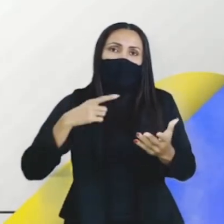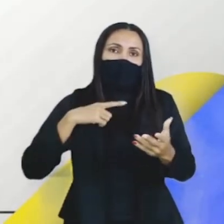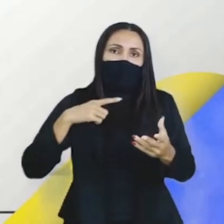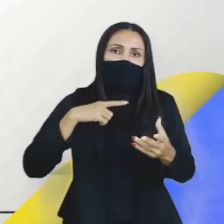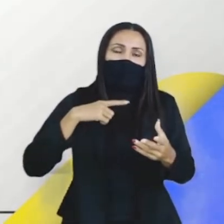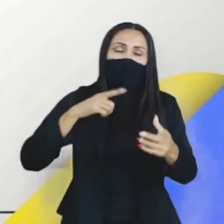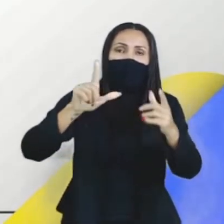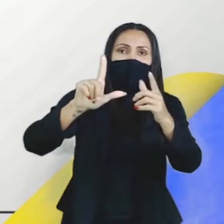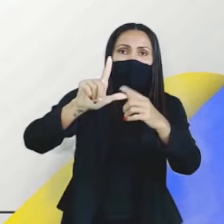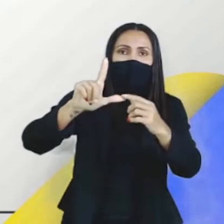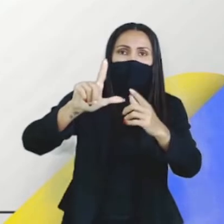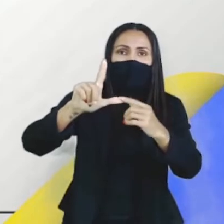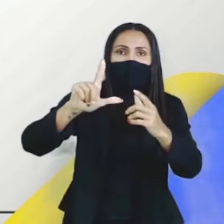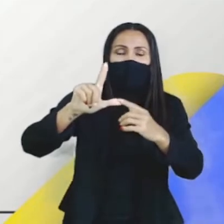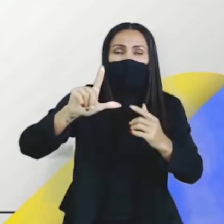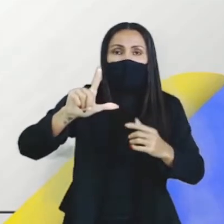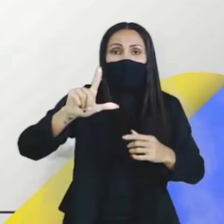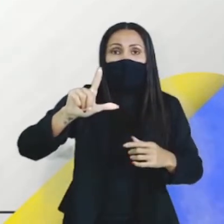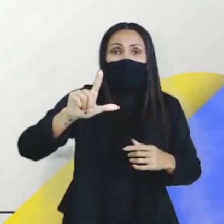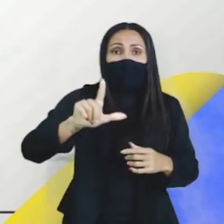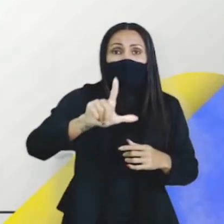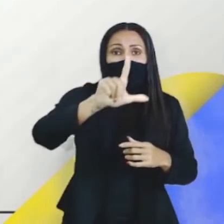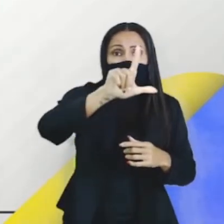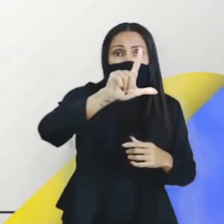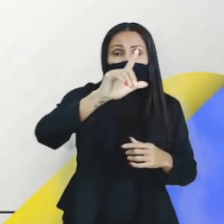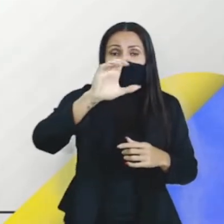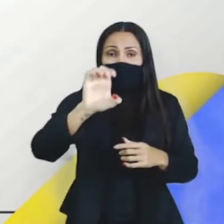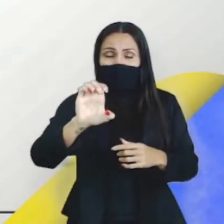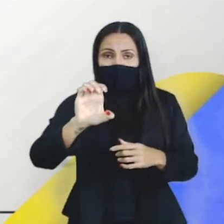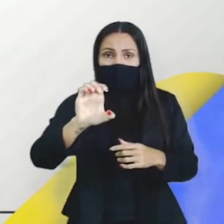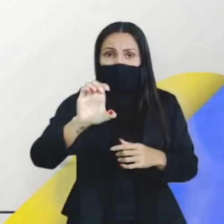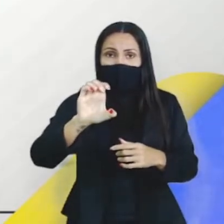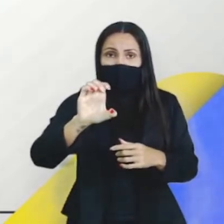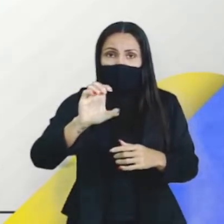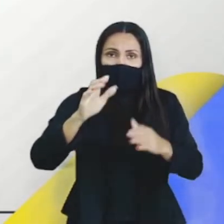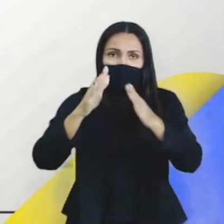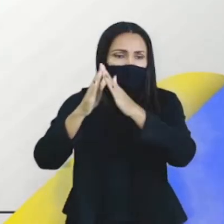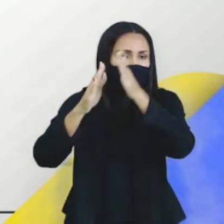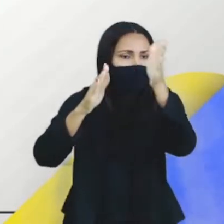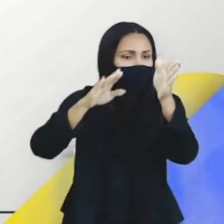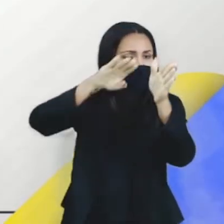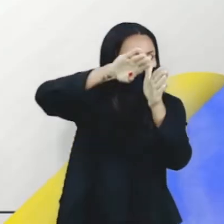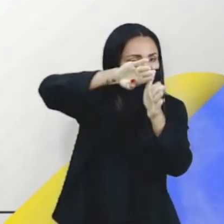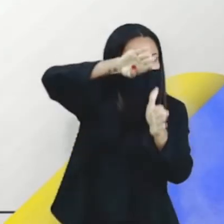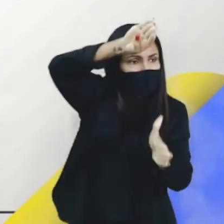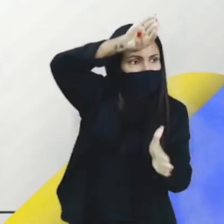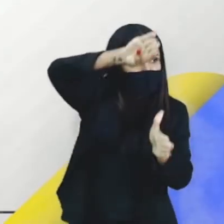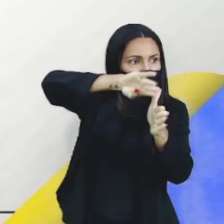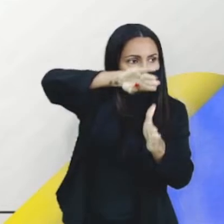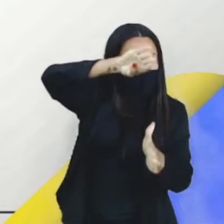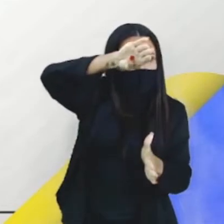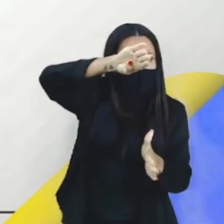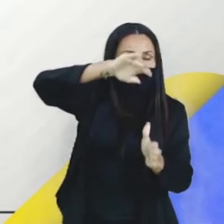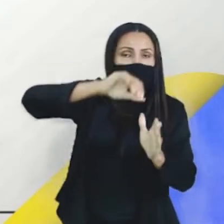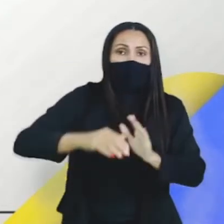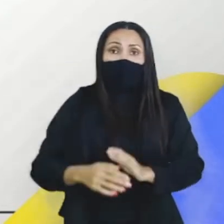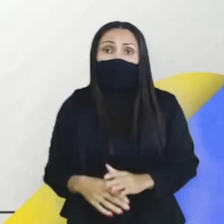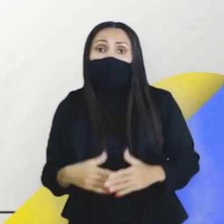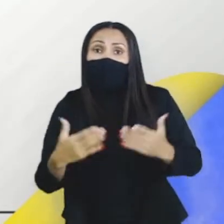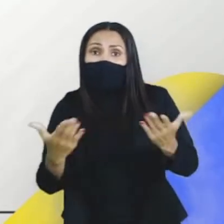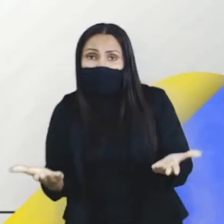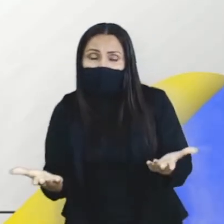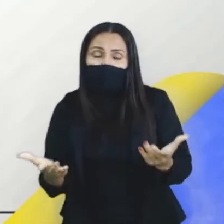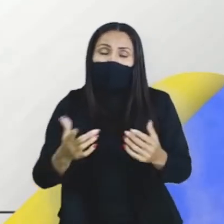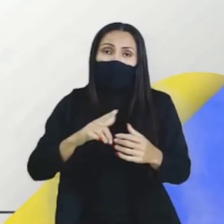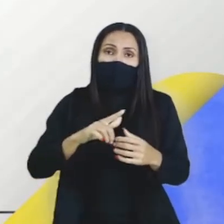com com as letras L e E, você vai ter a lateral esquerda. Então, essa